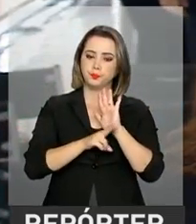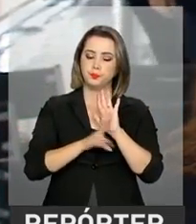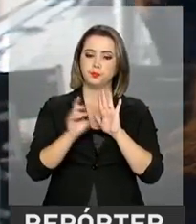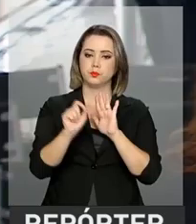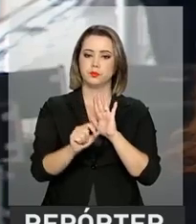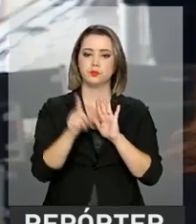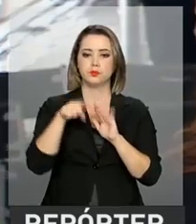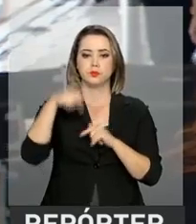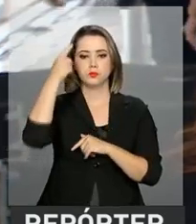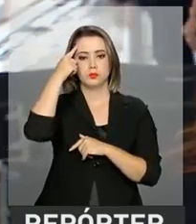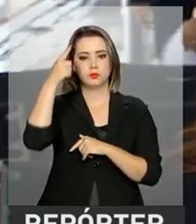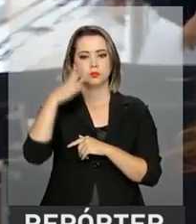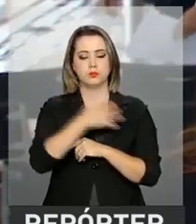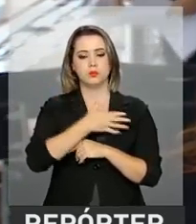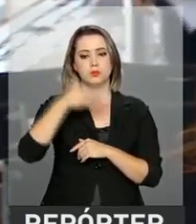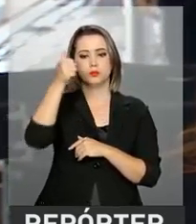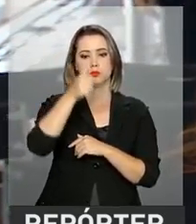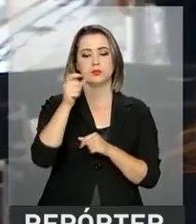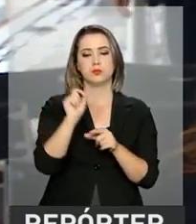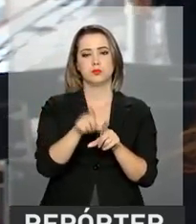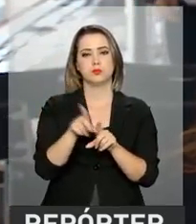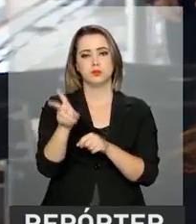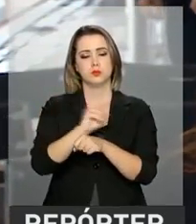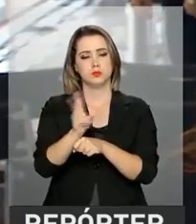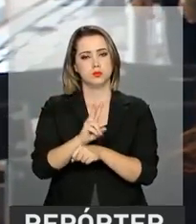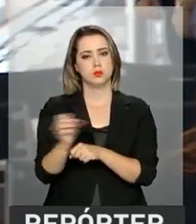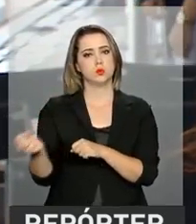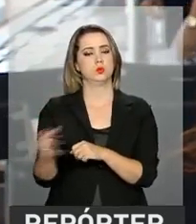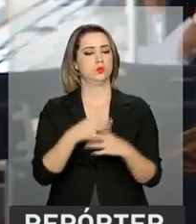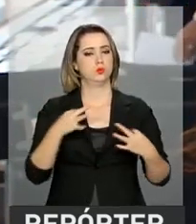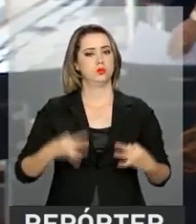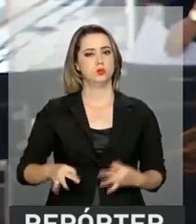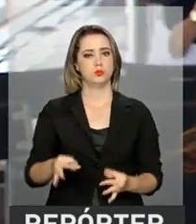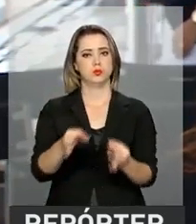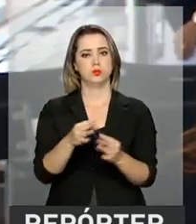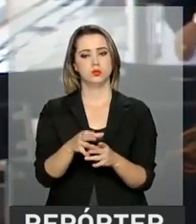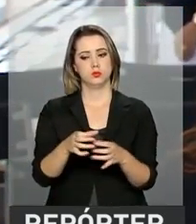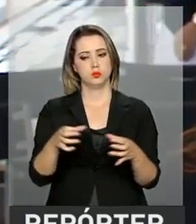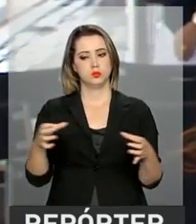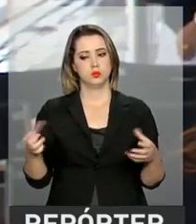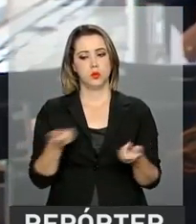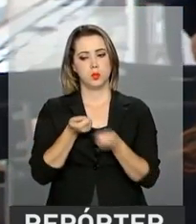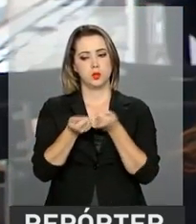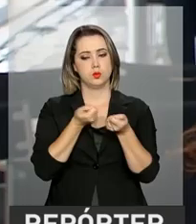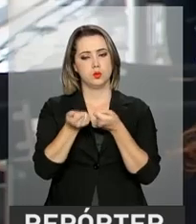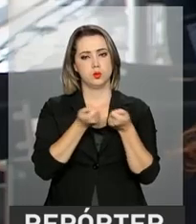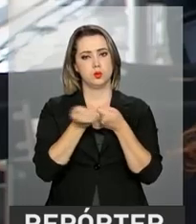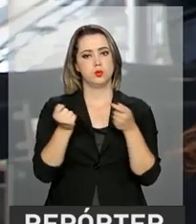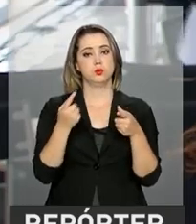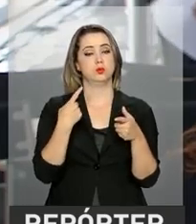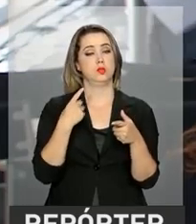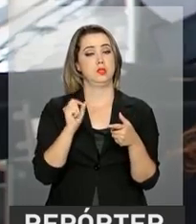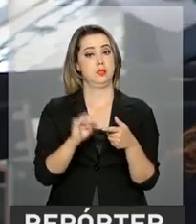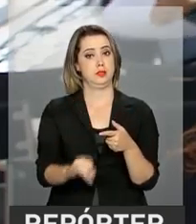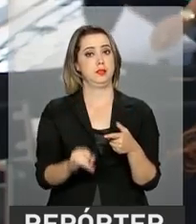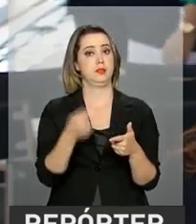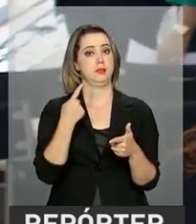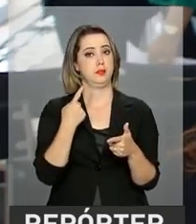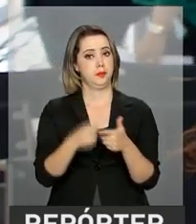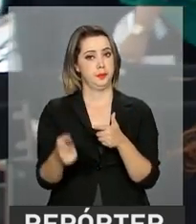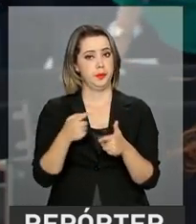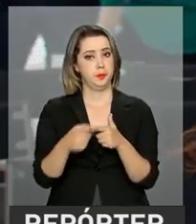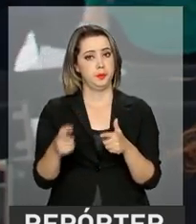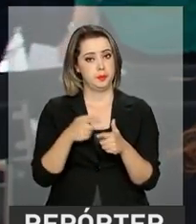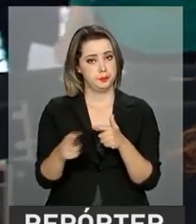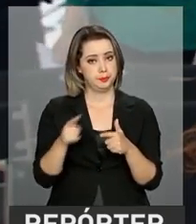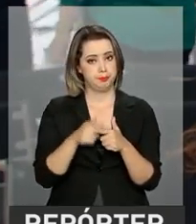é melhorar a fiscalização, implementar novas tecnologias e aumentar a rigidez nos casos de infração às regras